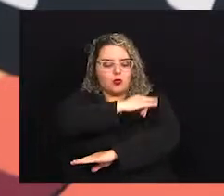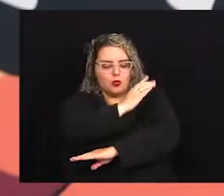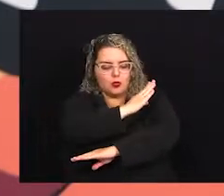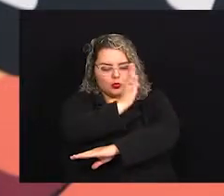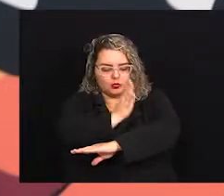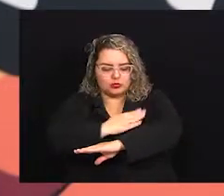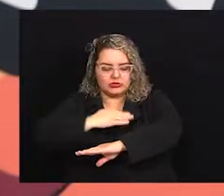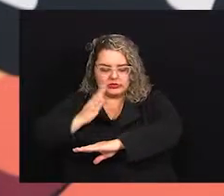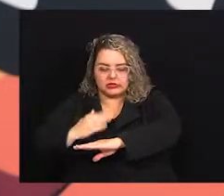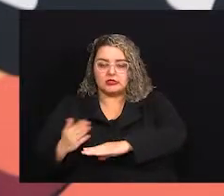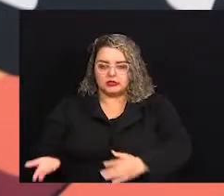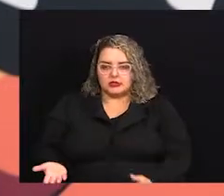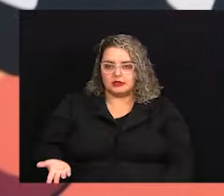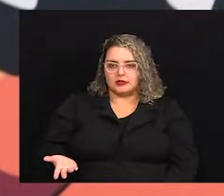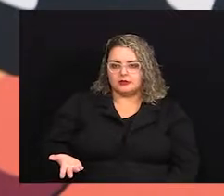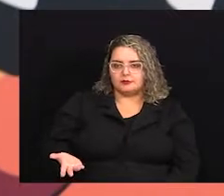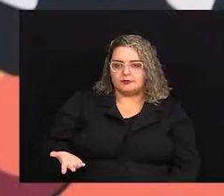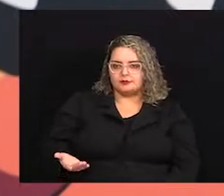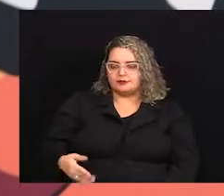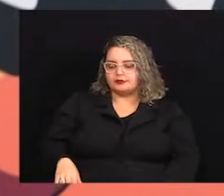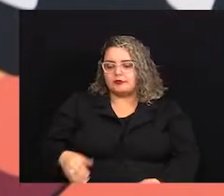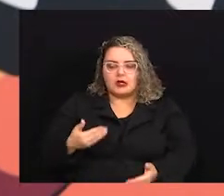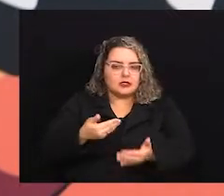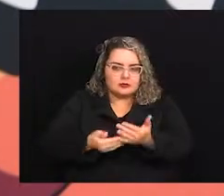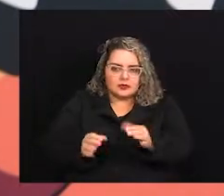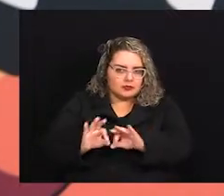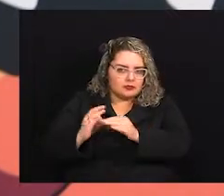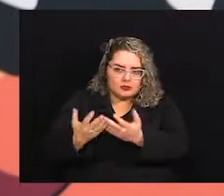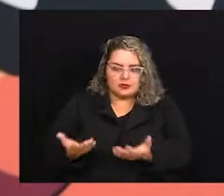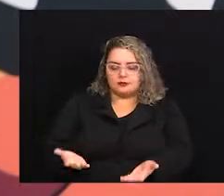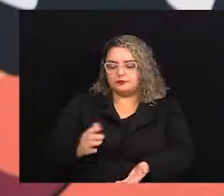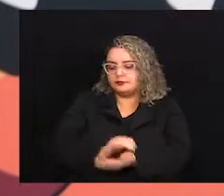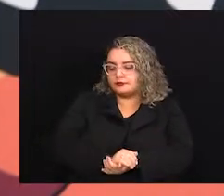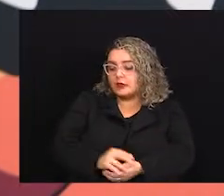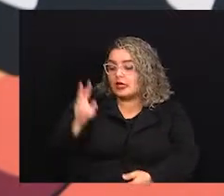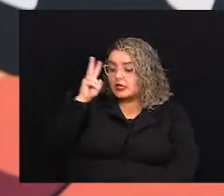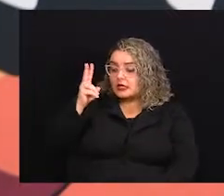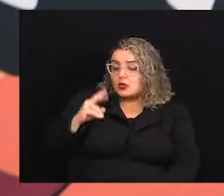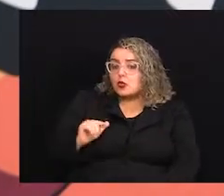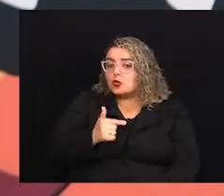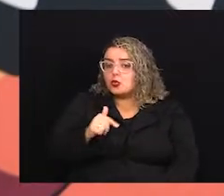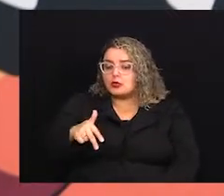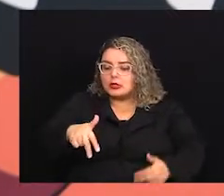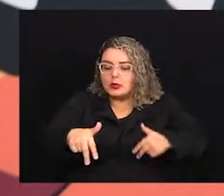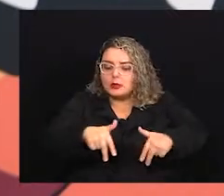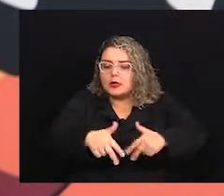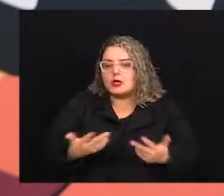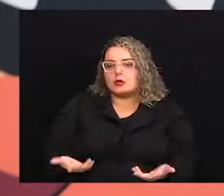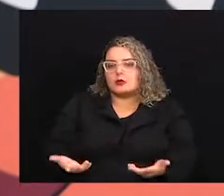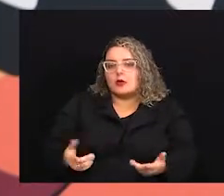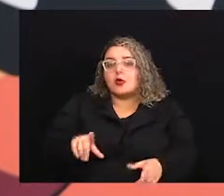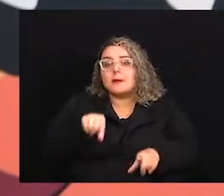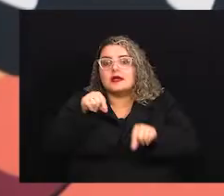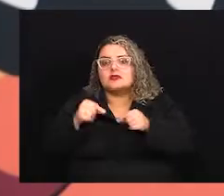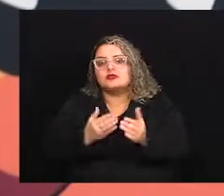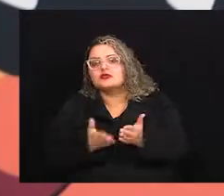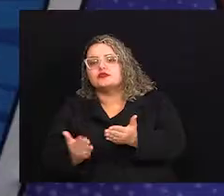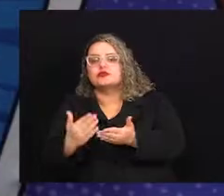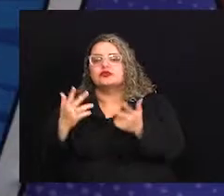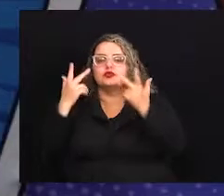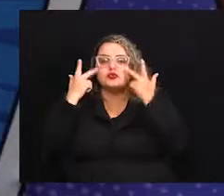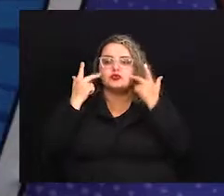3 personagens, né, como você disse, não tem exatamente um protagonista, é uma escolha de fugir do